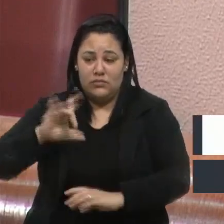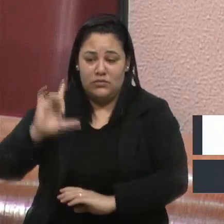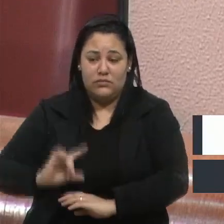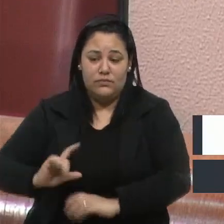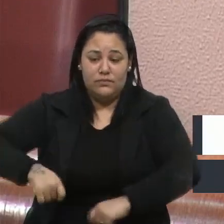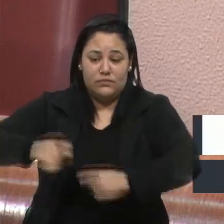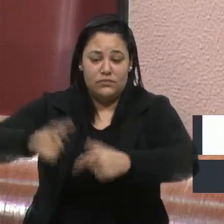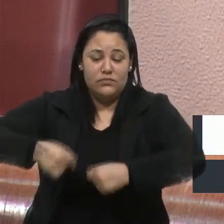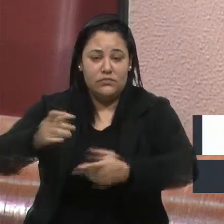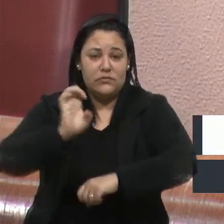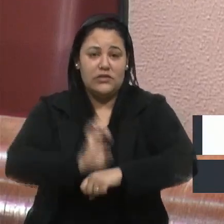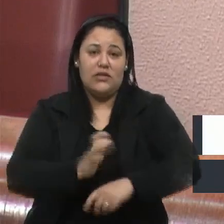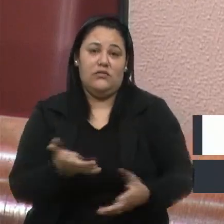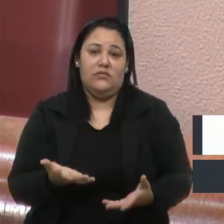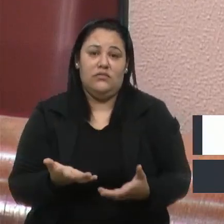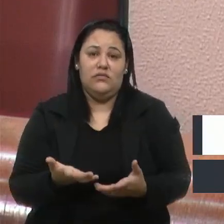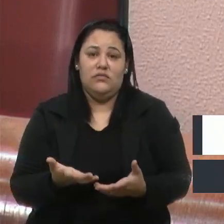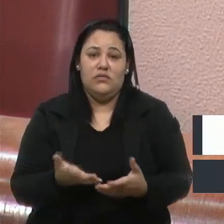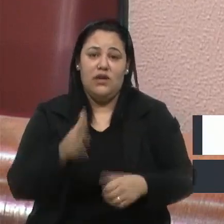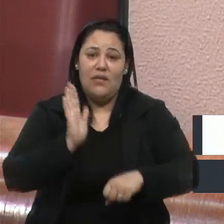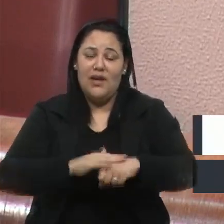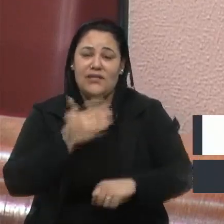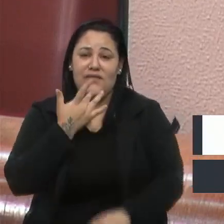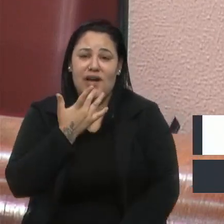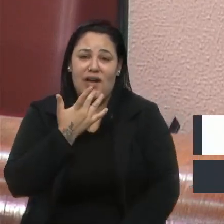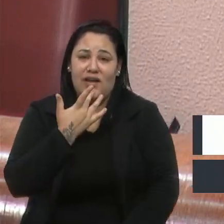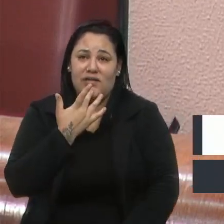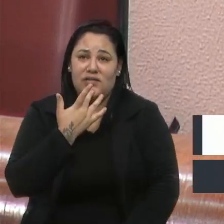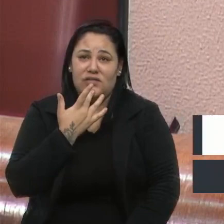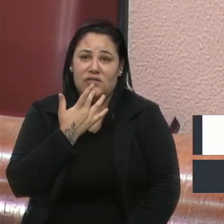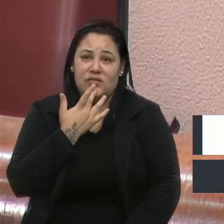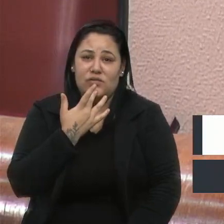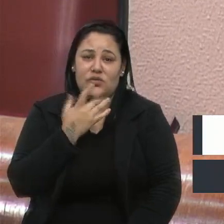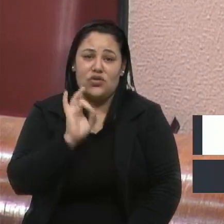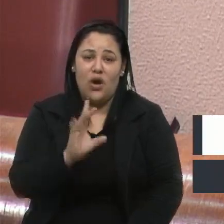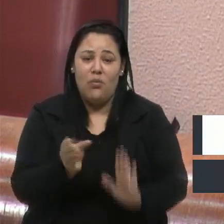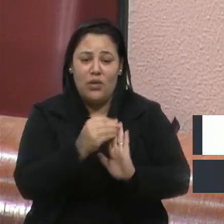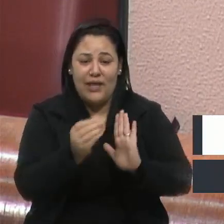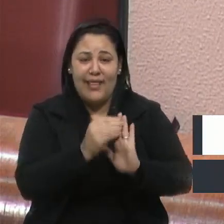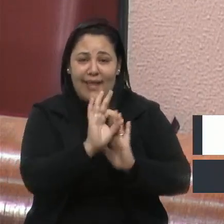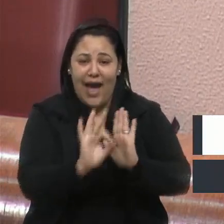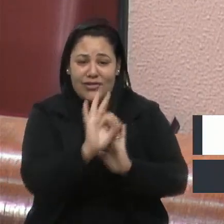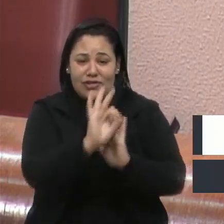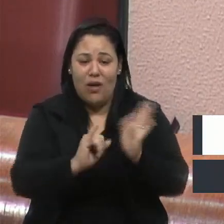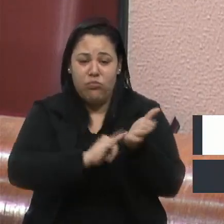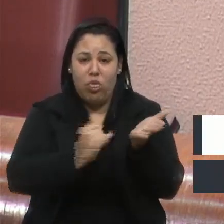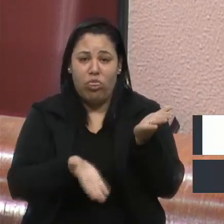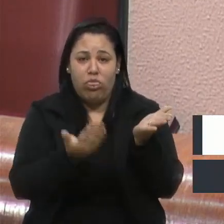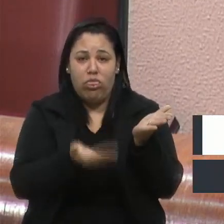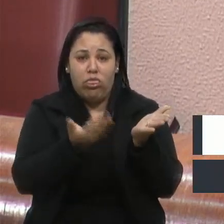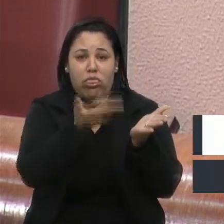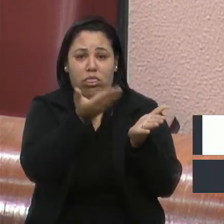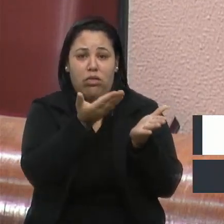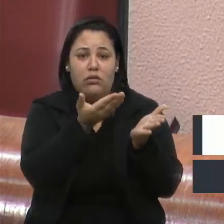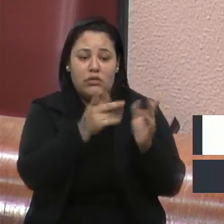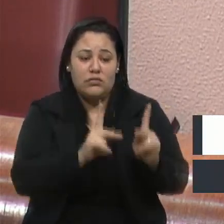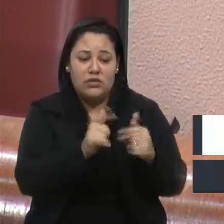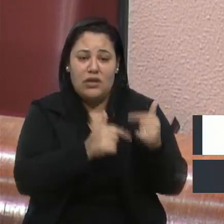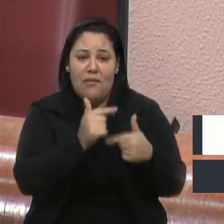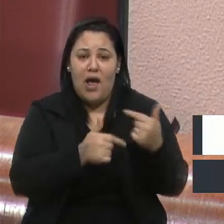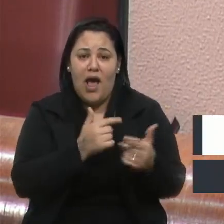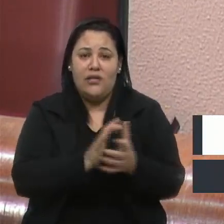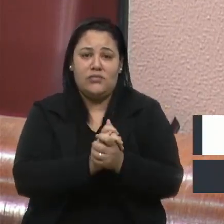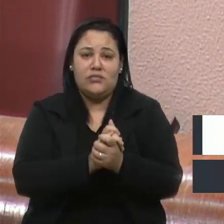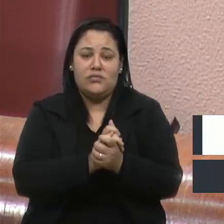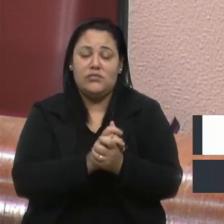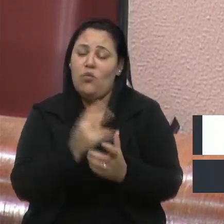do Estado. É mais fácil taxar, né, as pessoas que estão trabalhando. Trabalham para eles. Isso não pode